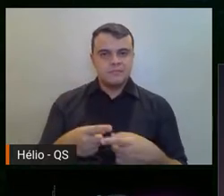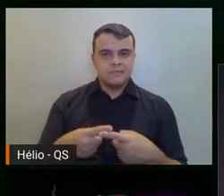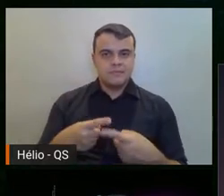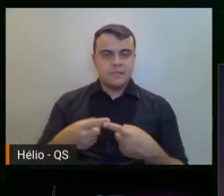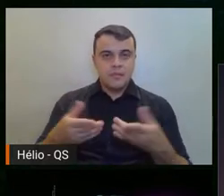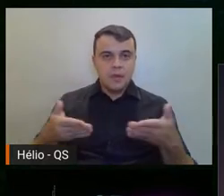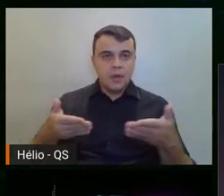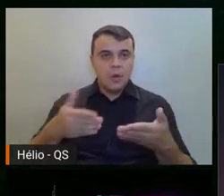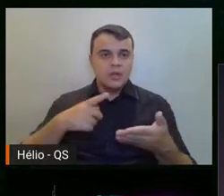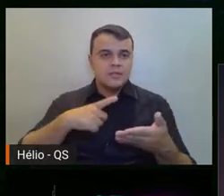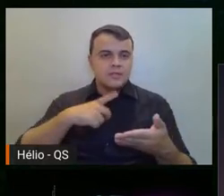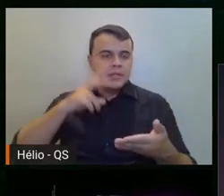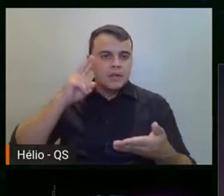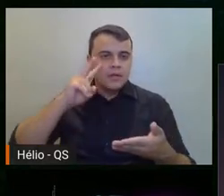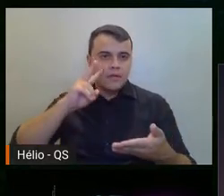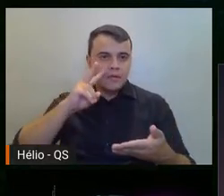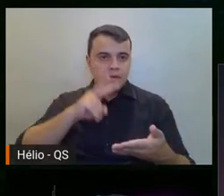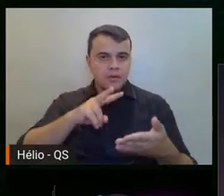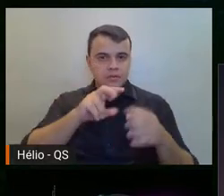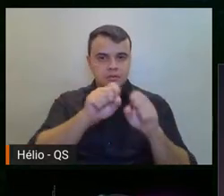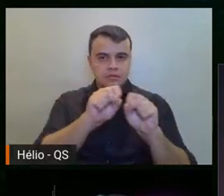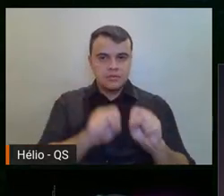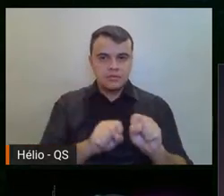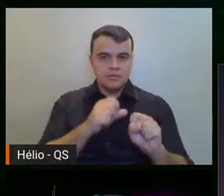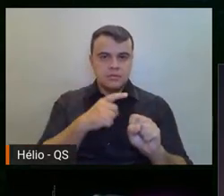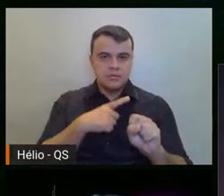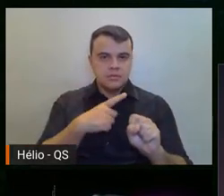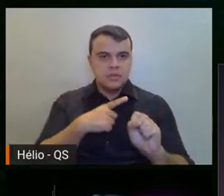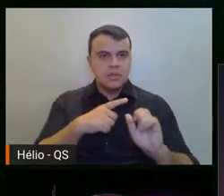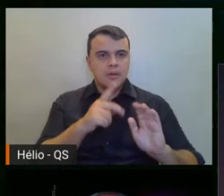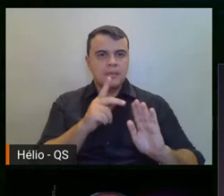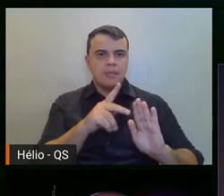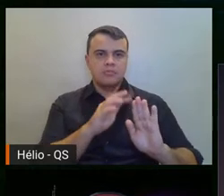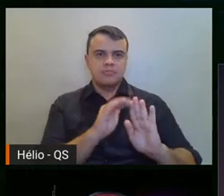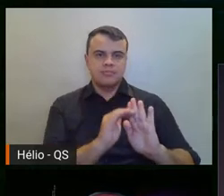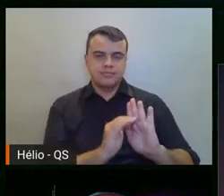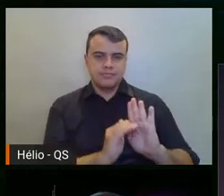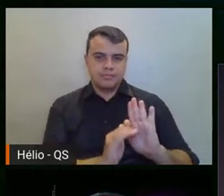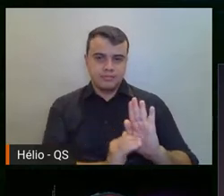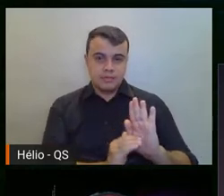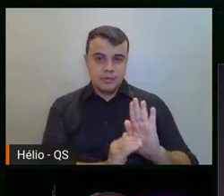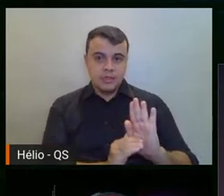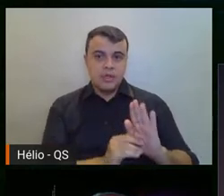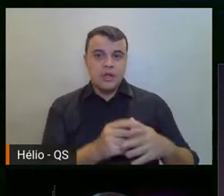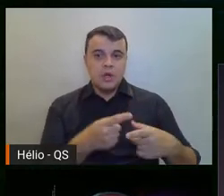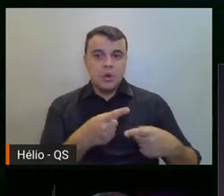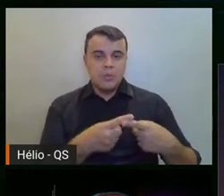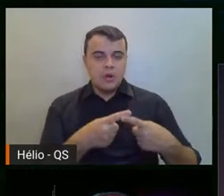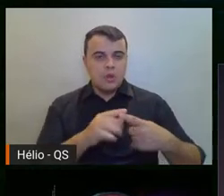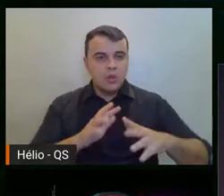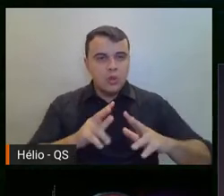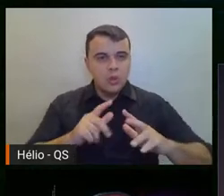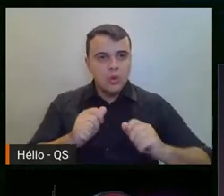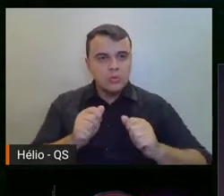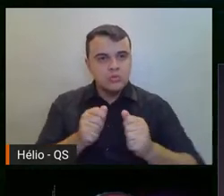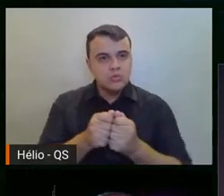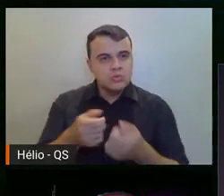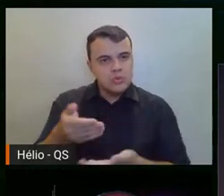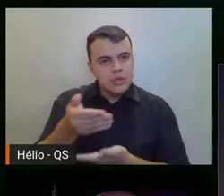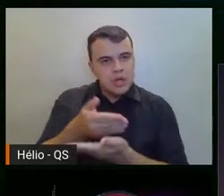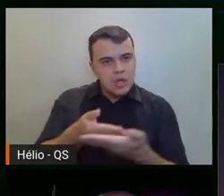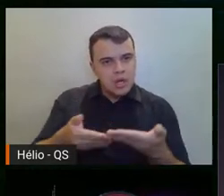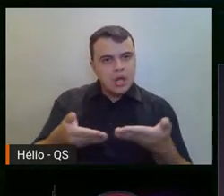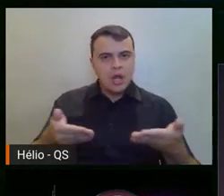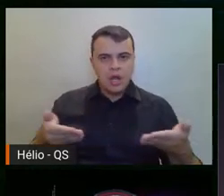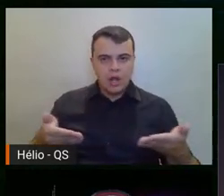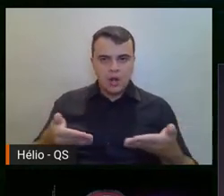vocês devem estar vendo na plataforma que existe um sistema de ranqueamento né que leva em consideração todas essas interações que vocês estão fazendo na